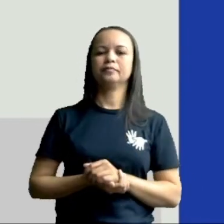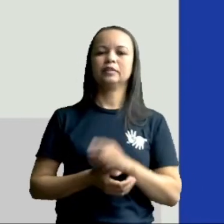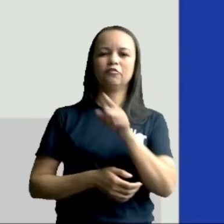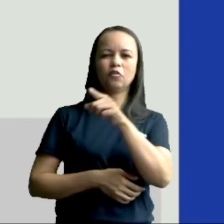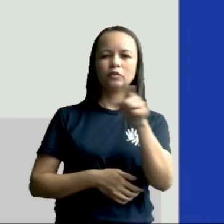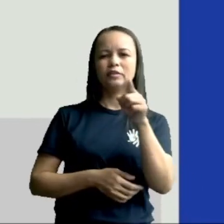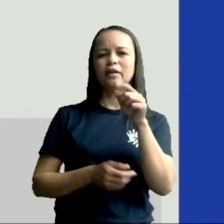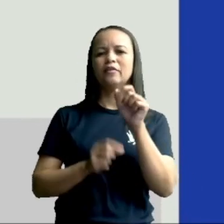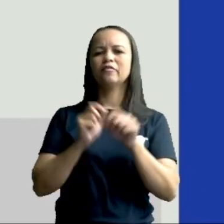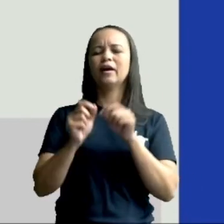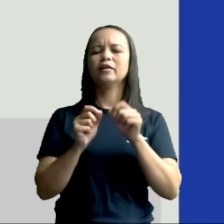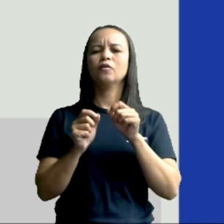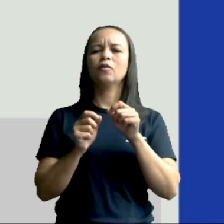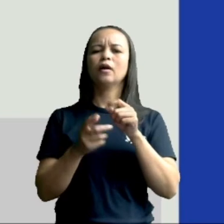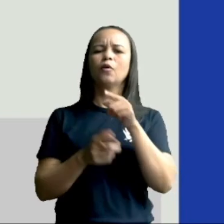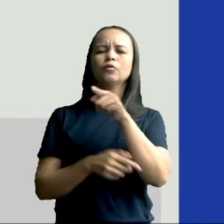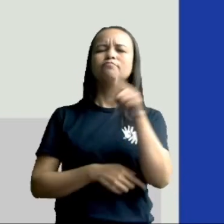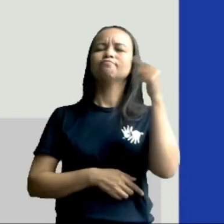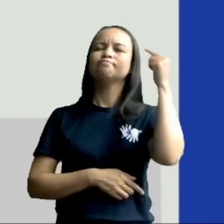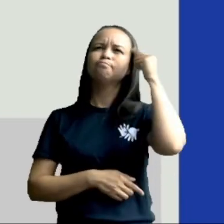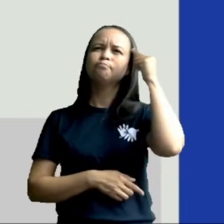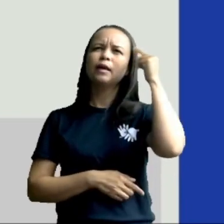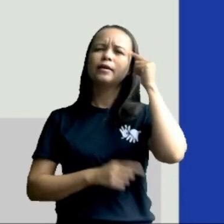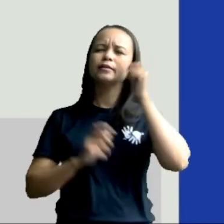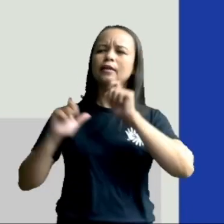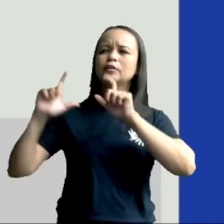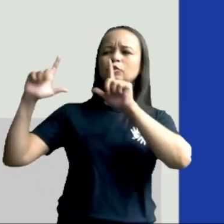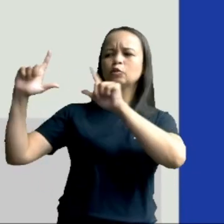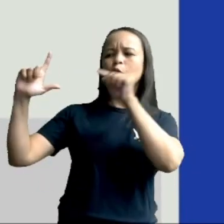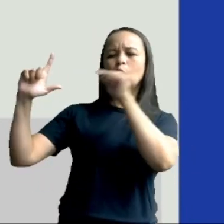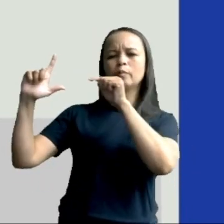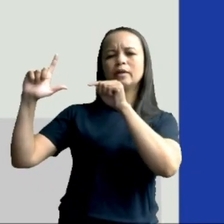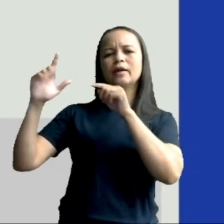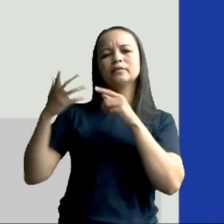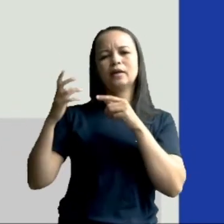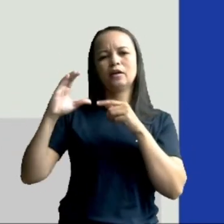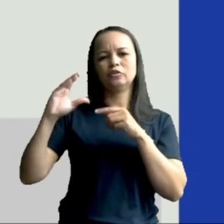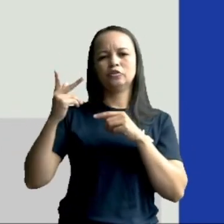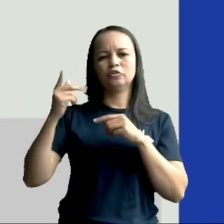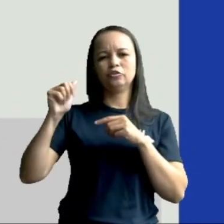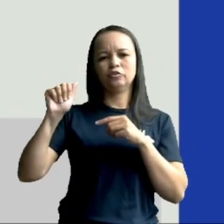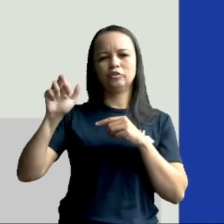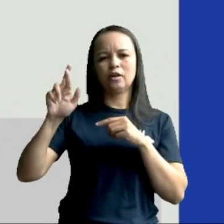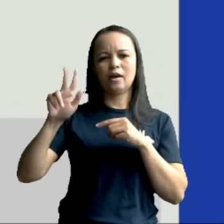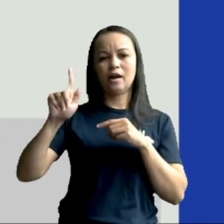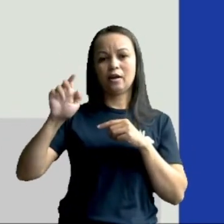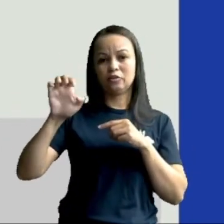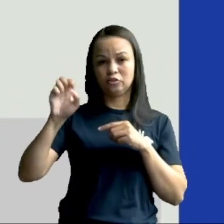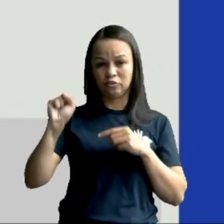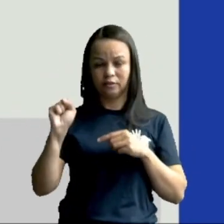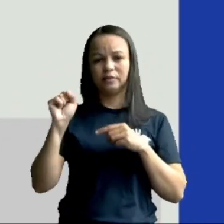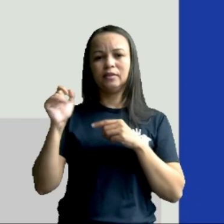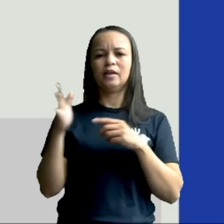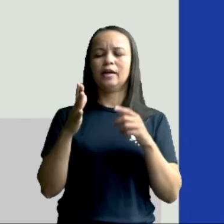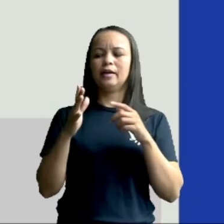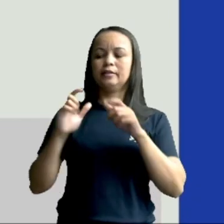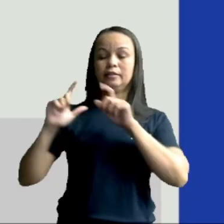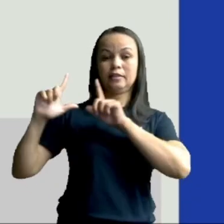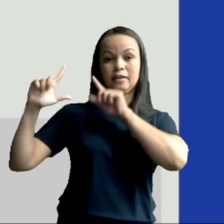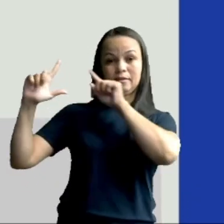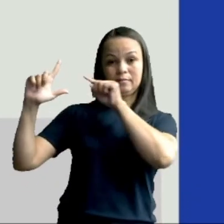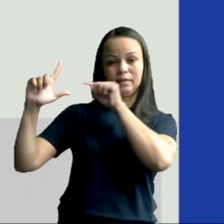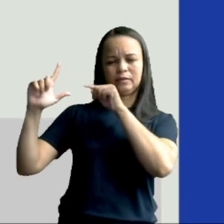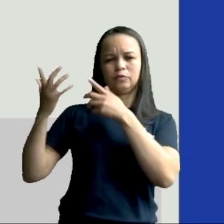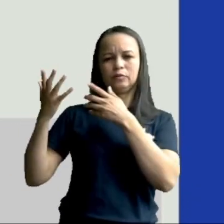vai colocar o que você pensa sobre essa charge. Charge é esse elemento iconográfico aí,